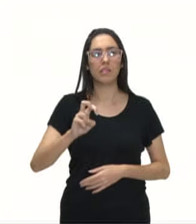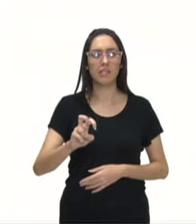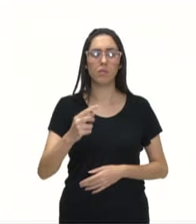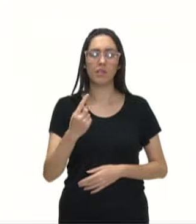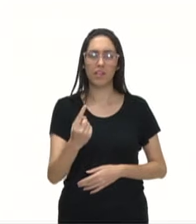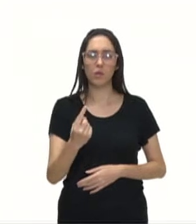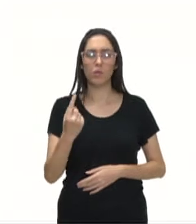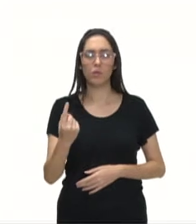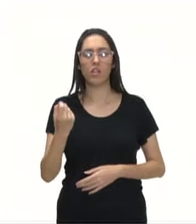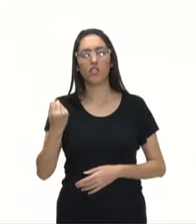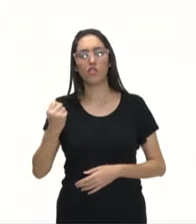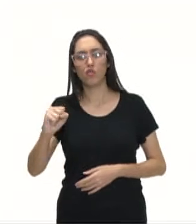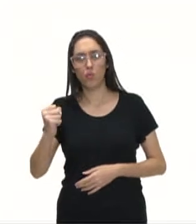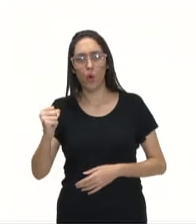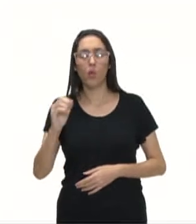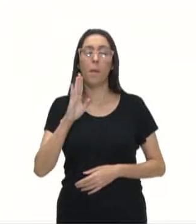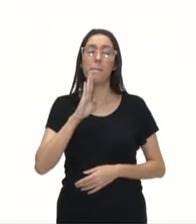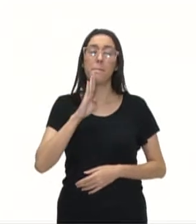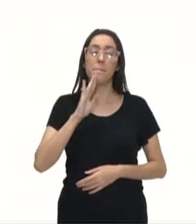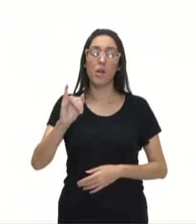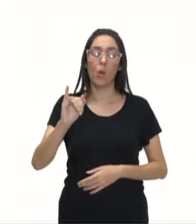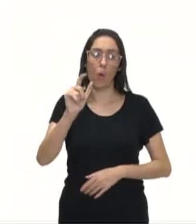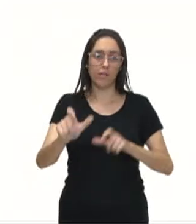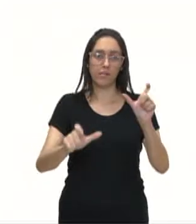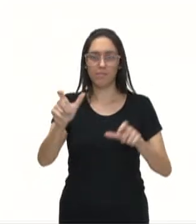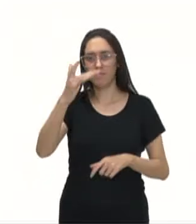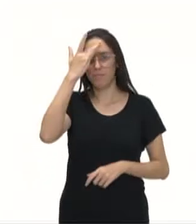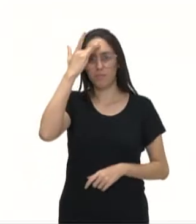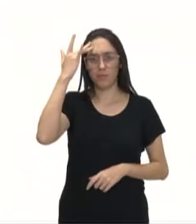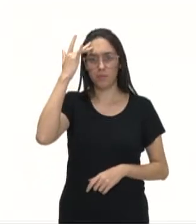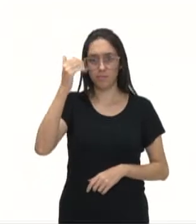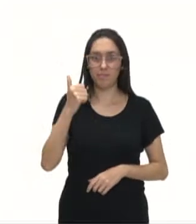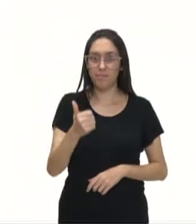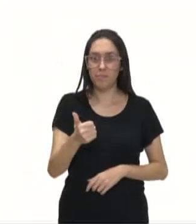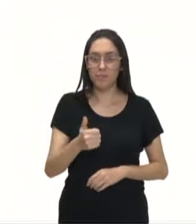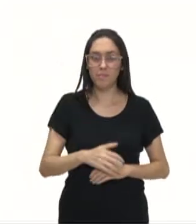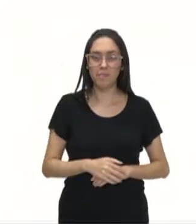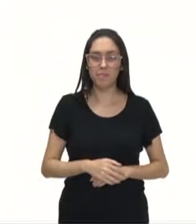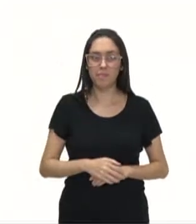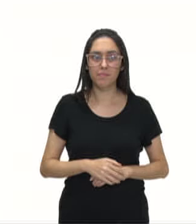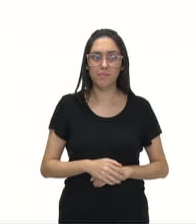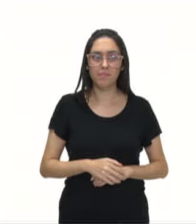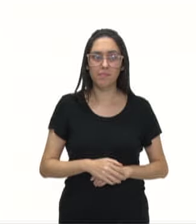5,5118 bilhões de pessoas, certo? Ou